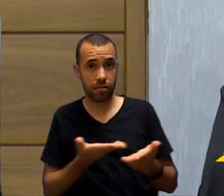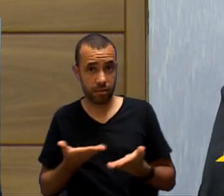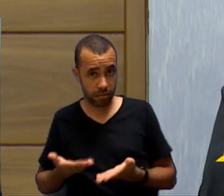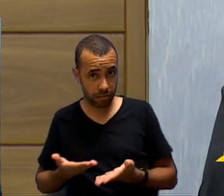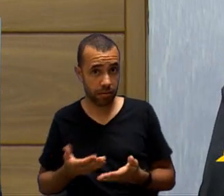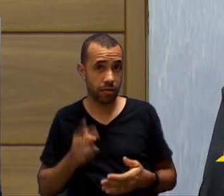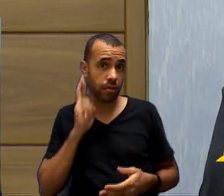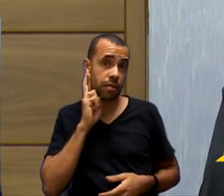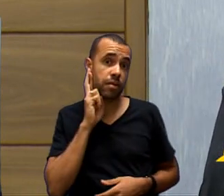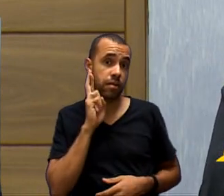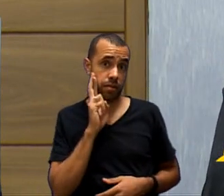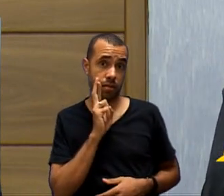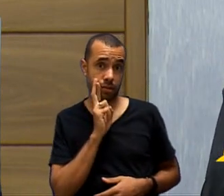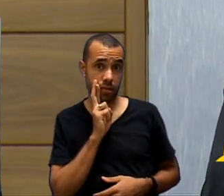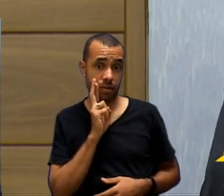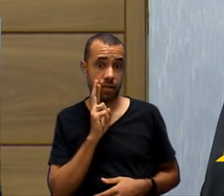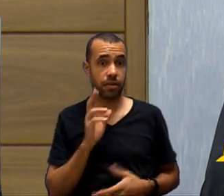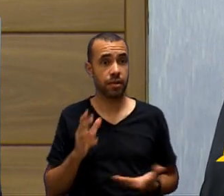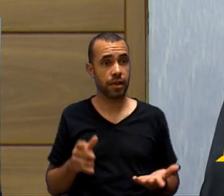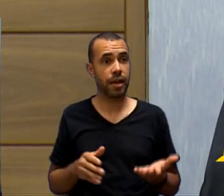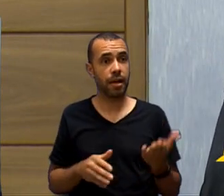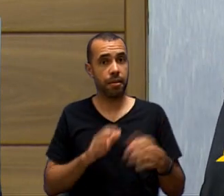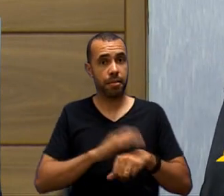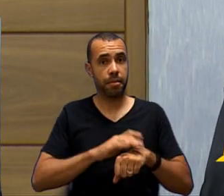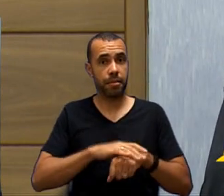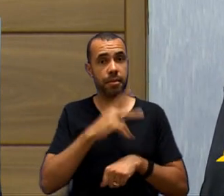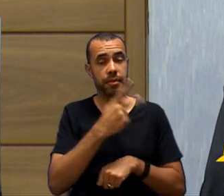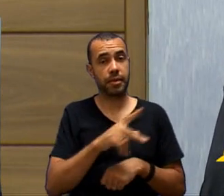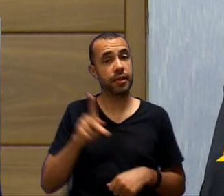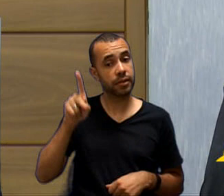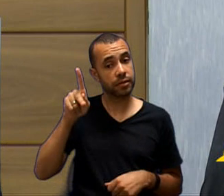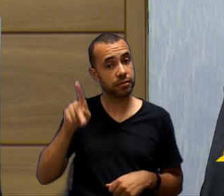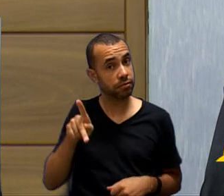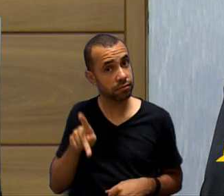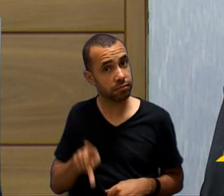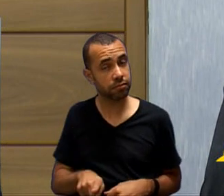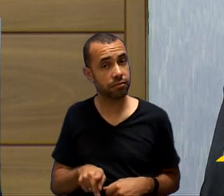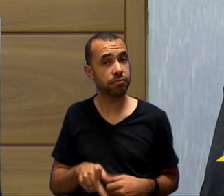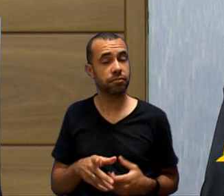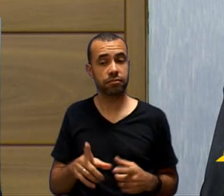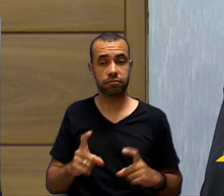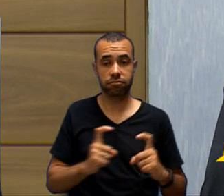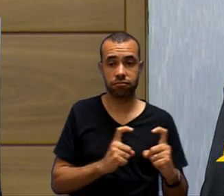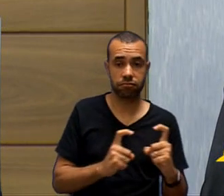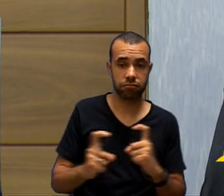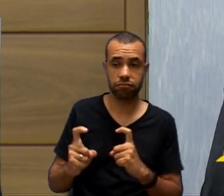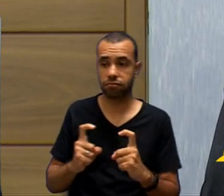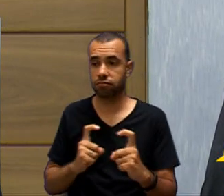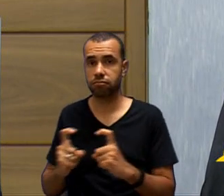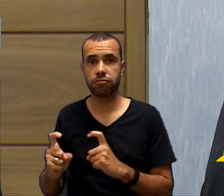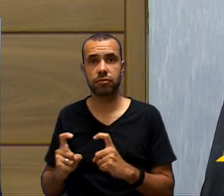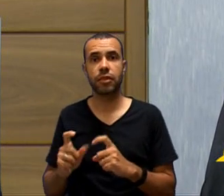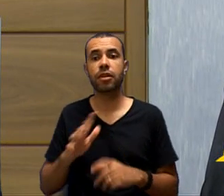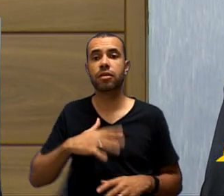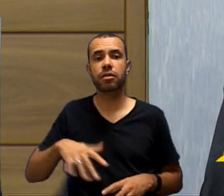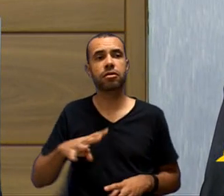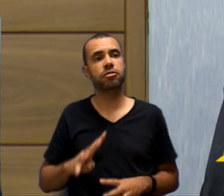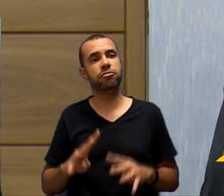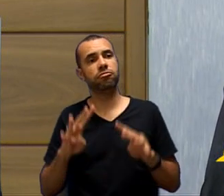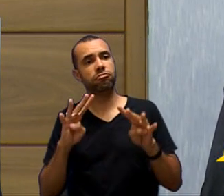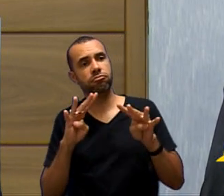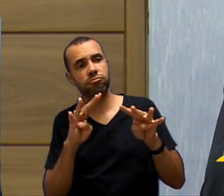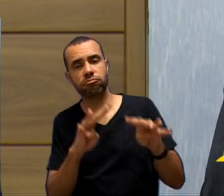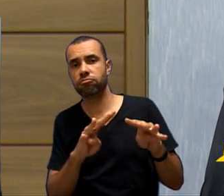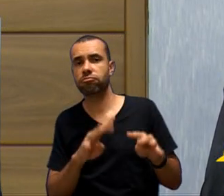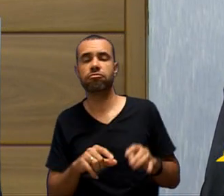Santos para que presida essa sessão e para que ele tenha um reconhecimento que